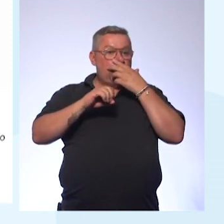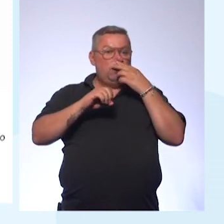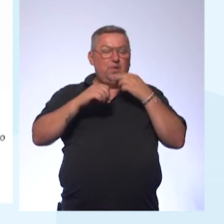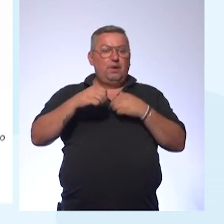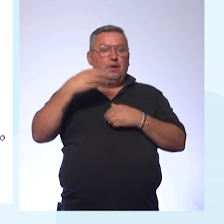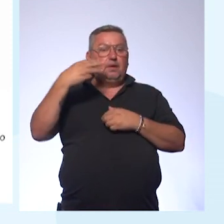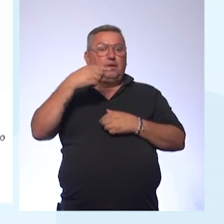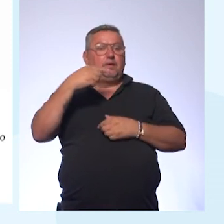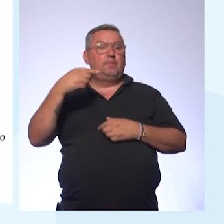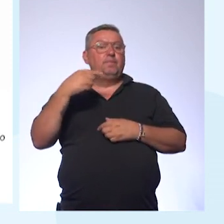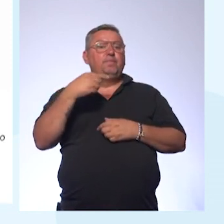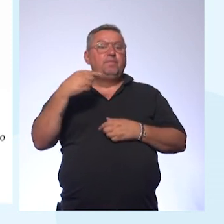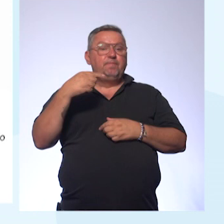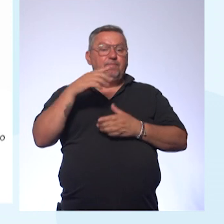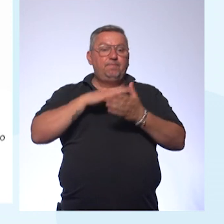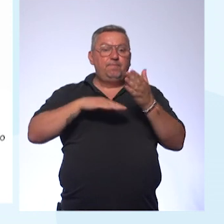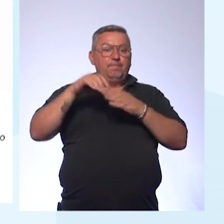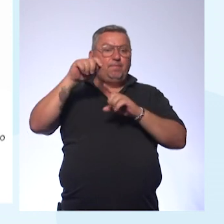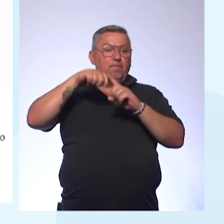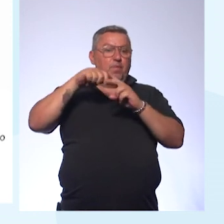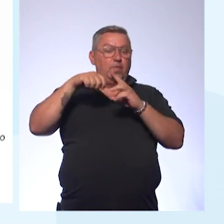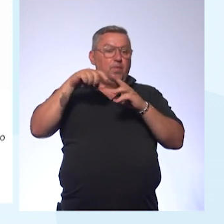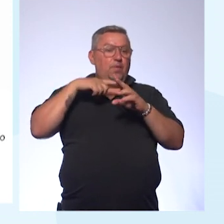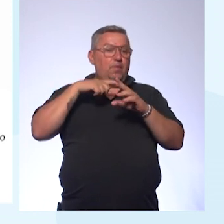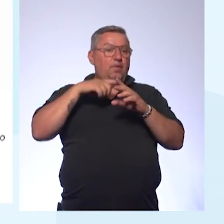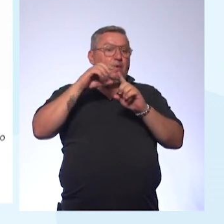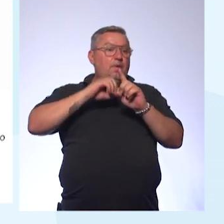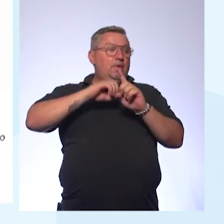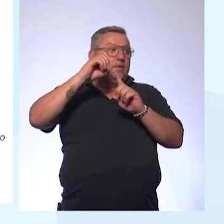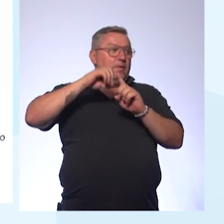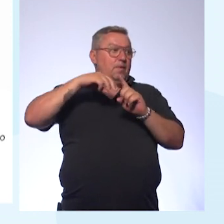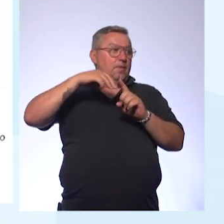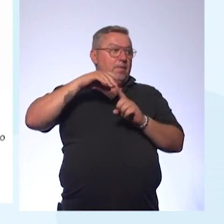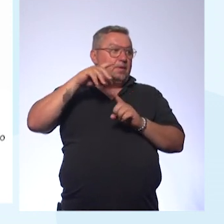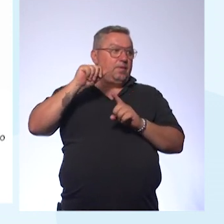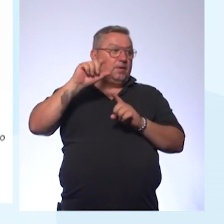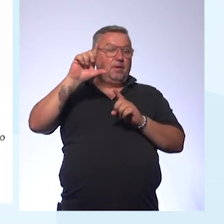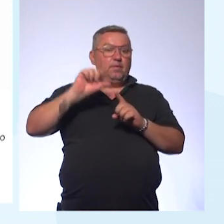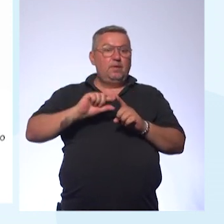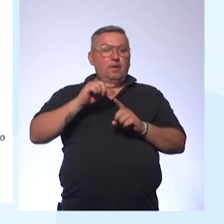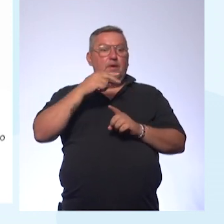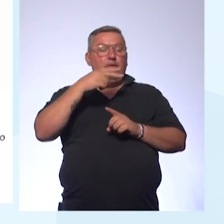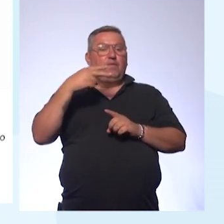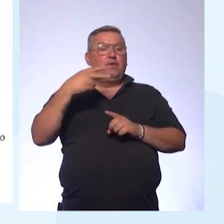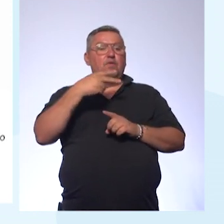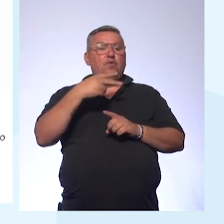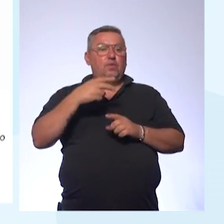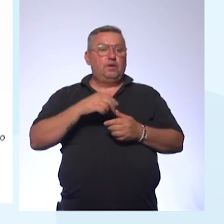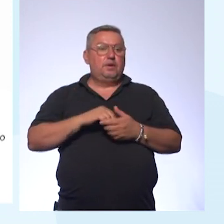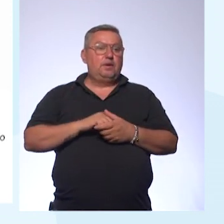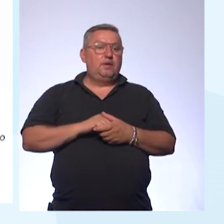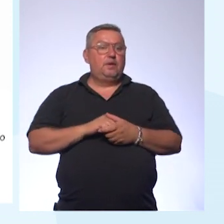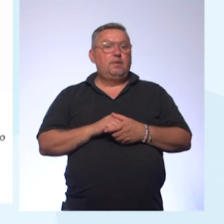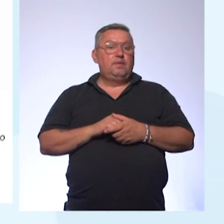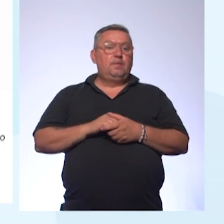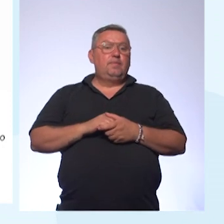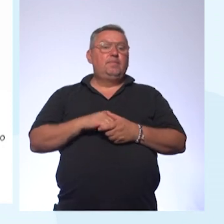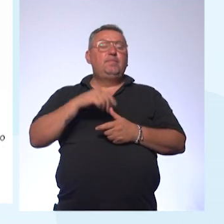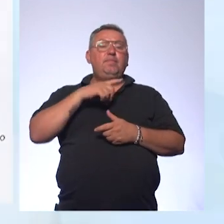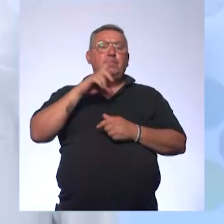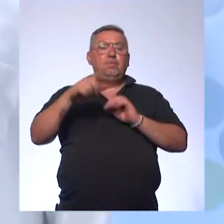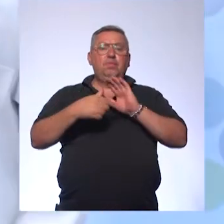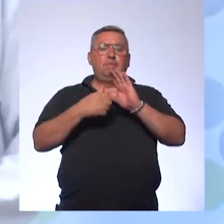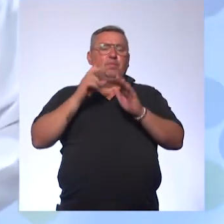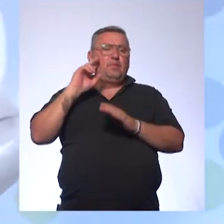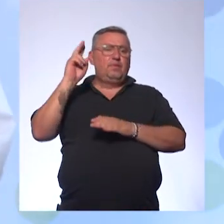graus negativos. Todos os meses possuem temperatura média abaixo de 22 graus. Então tá aí, é só para a